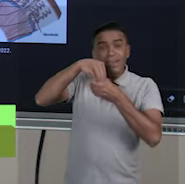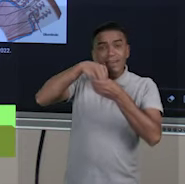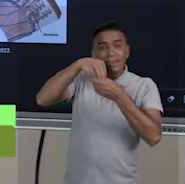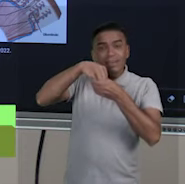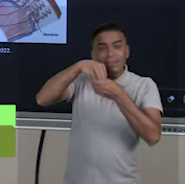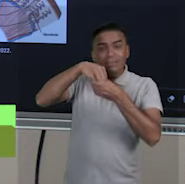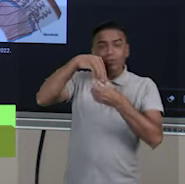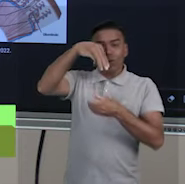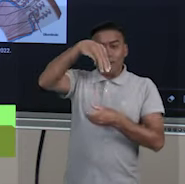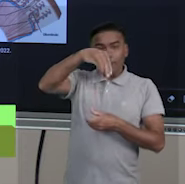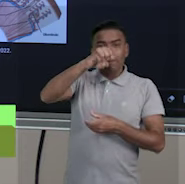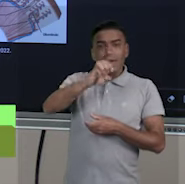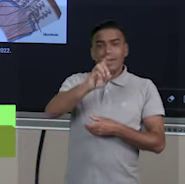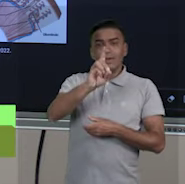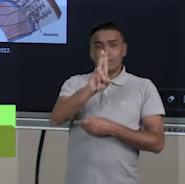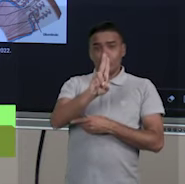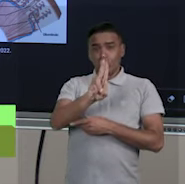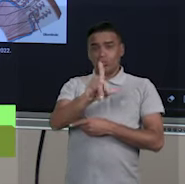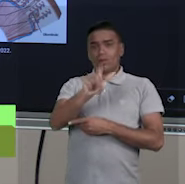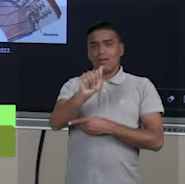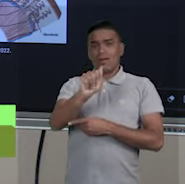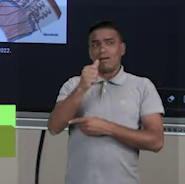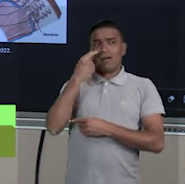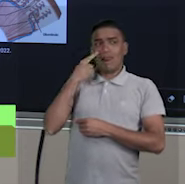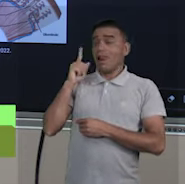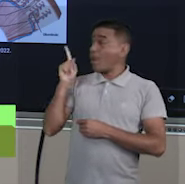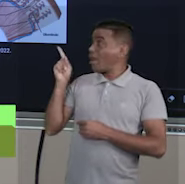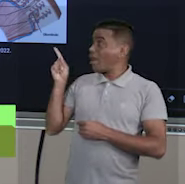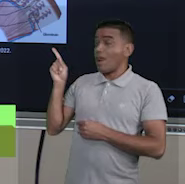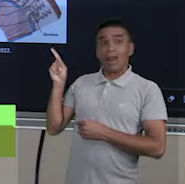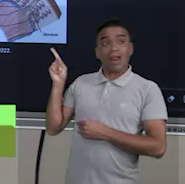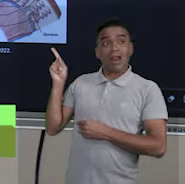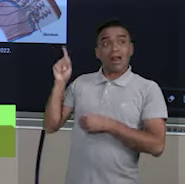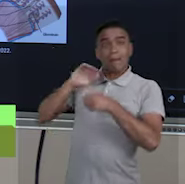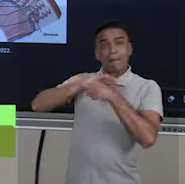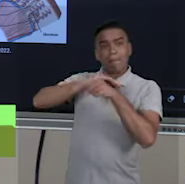né, gente, que é a região mais superficial do rim, tá aqui, ó.